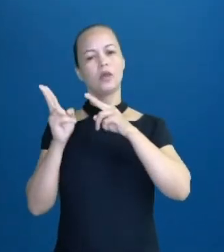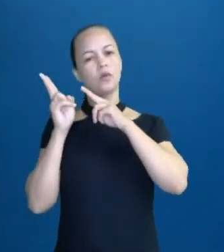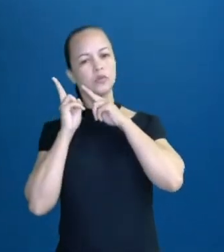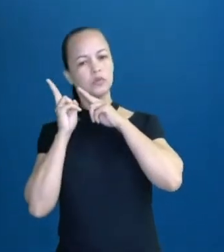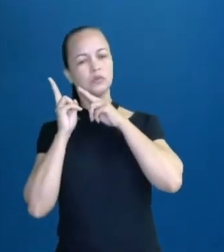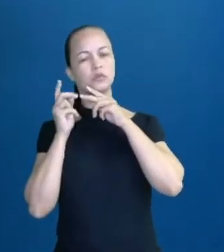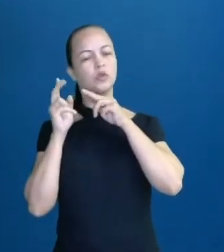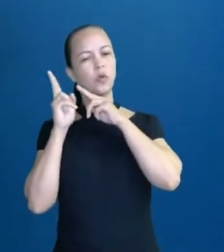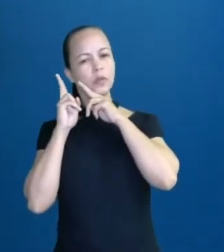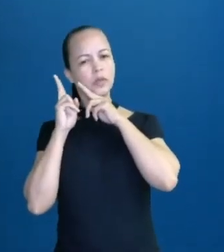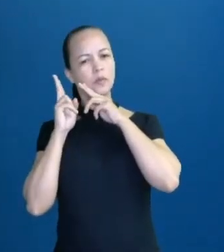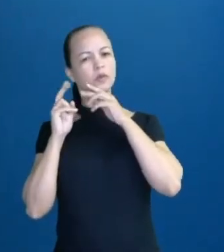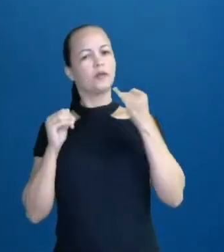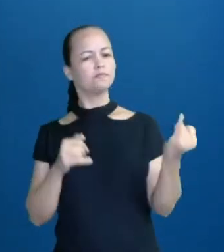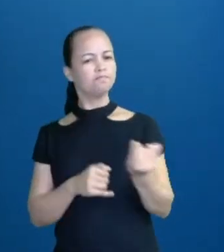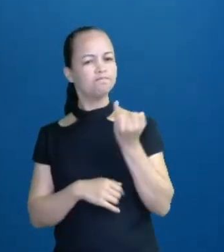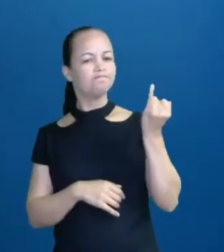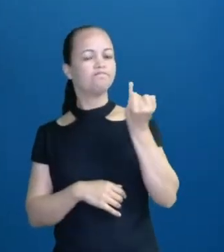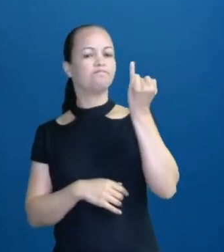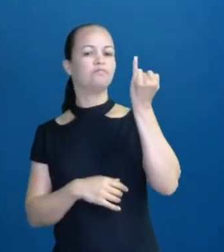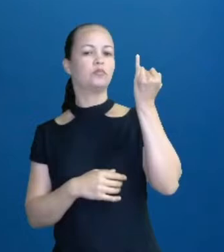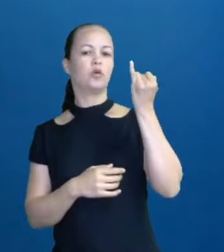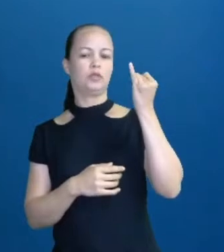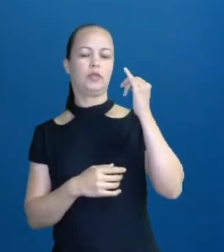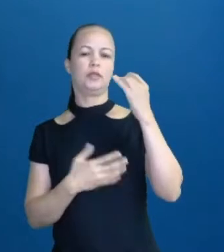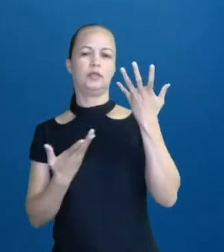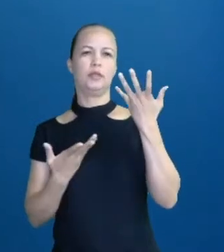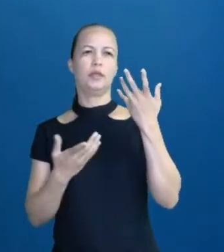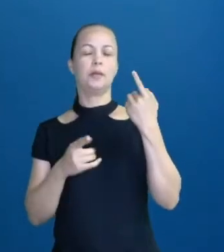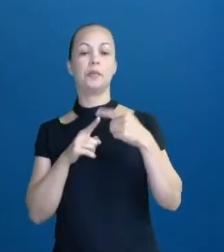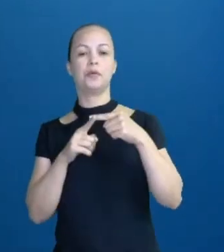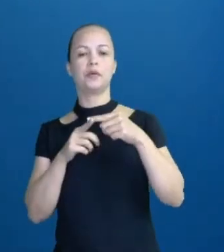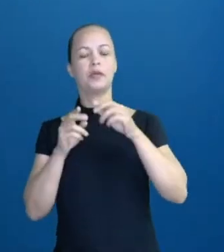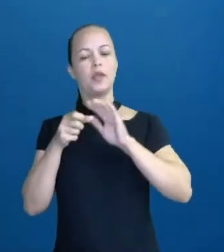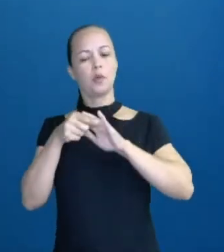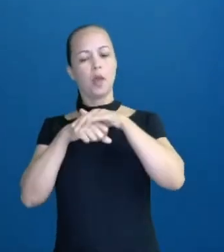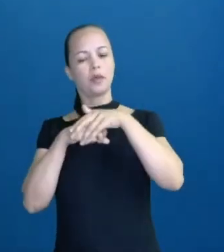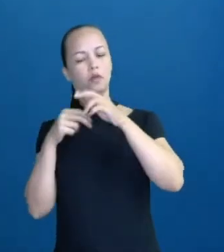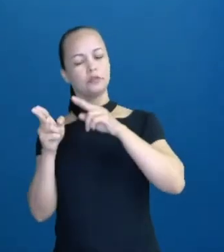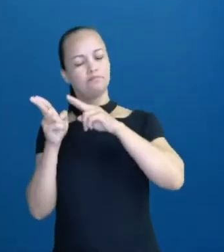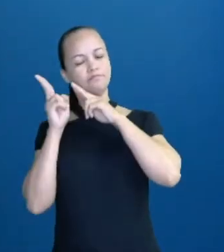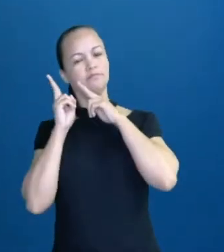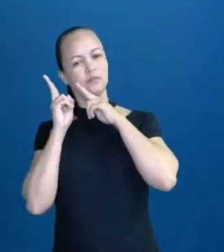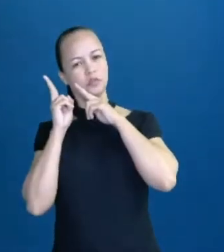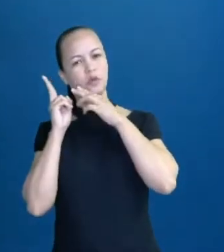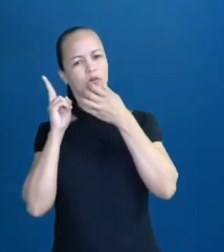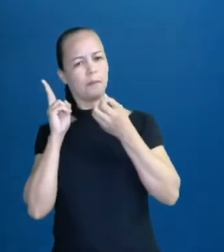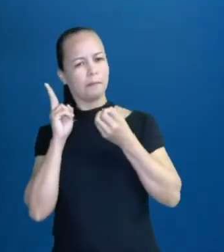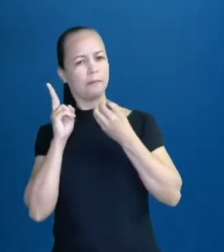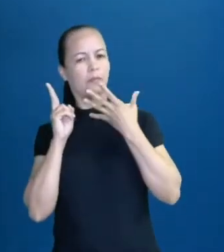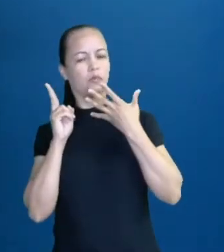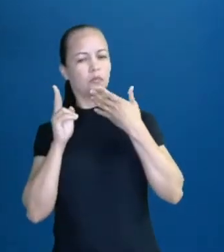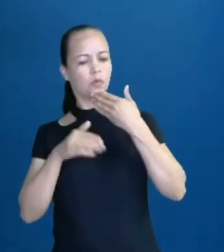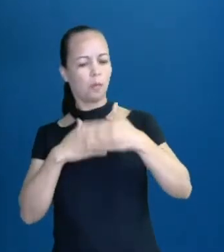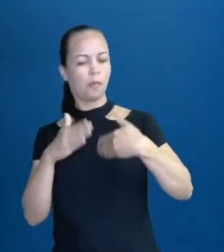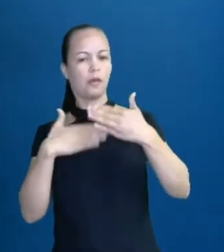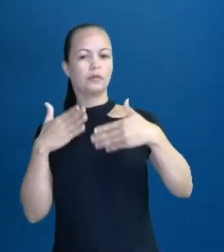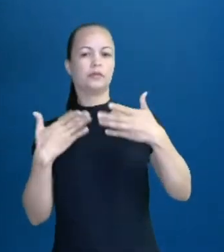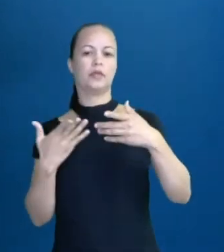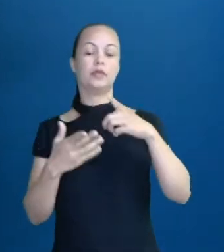Dormir bem é fundamental, porque uma noite de sono bem dormida vai proporcionar com que